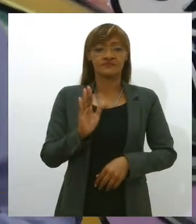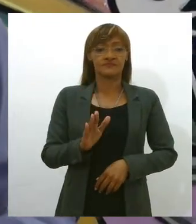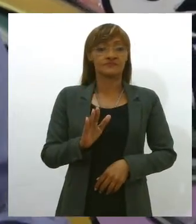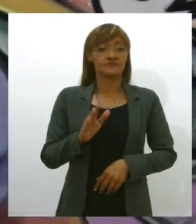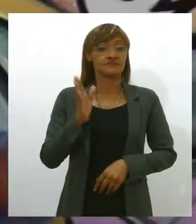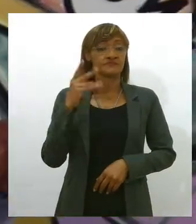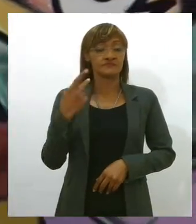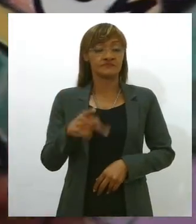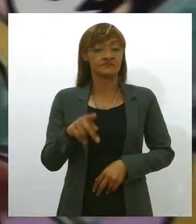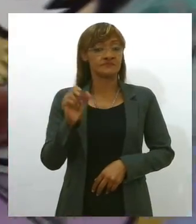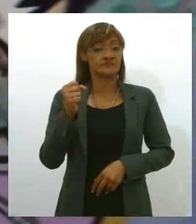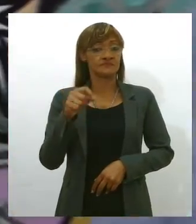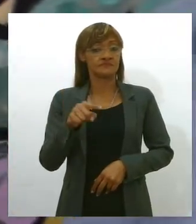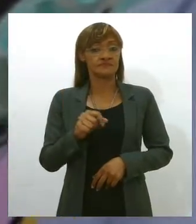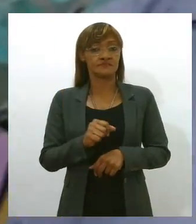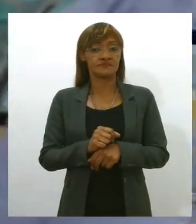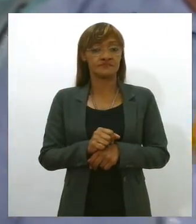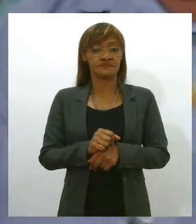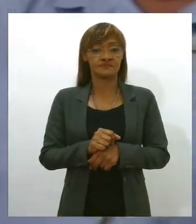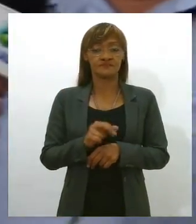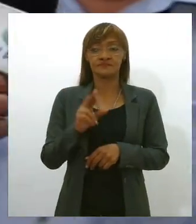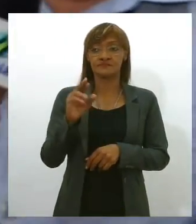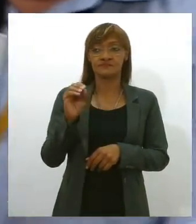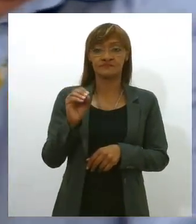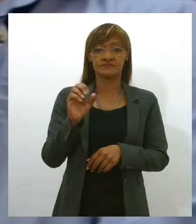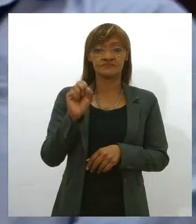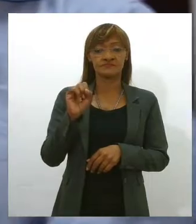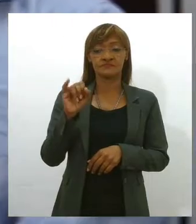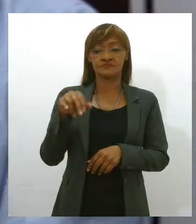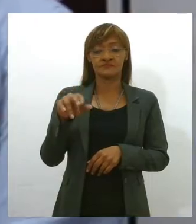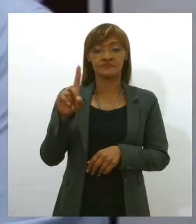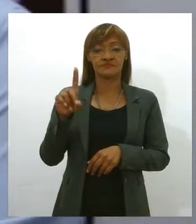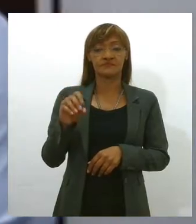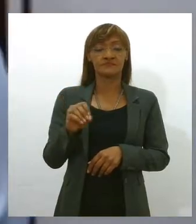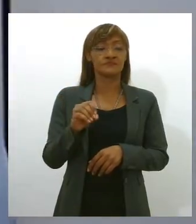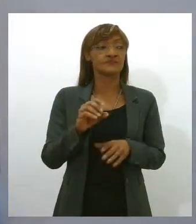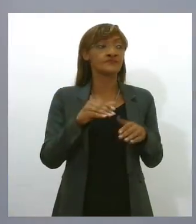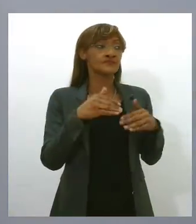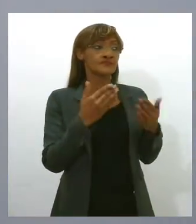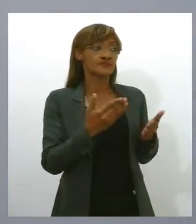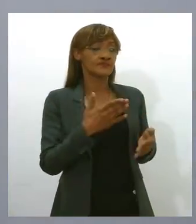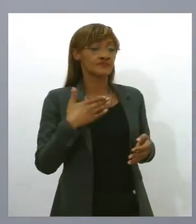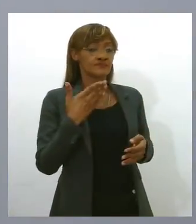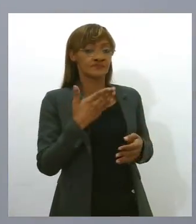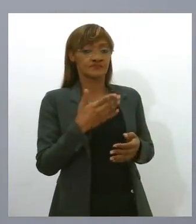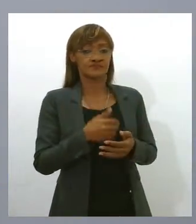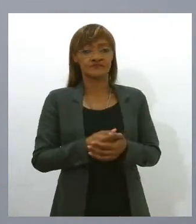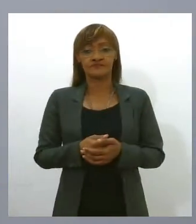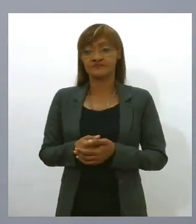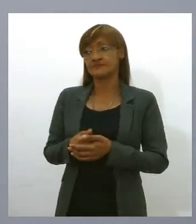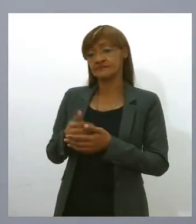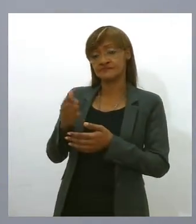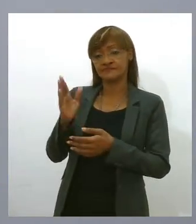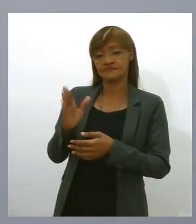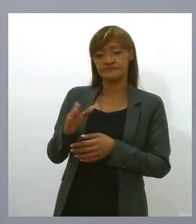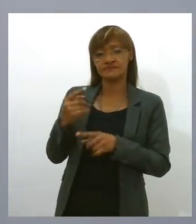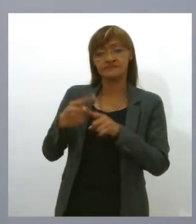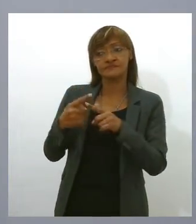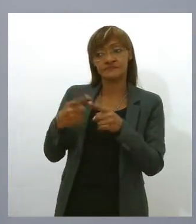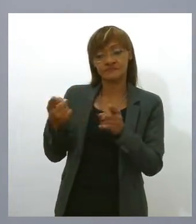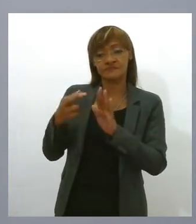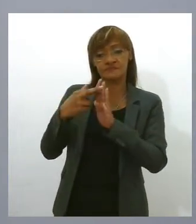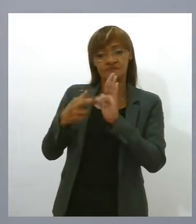Rosinaldo Garcia Rosinaldo que novidade é essa é a novidade é por conta de um protocolo de ICMS dentro do